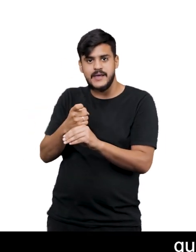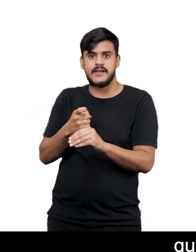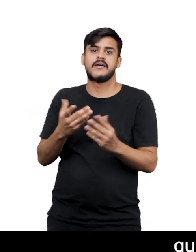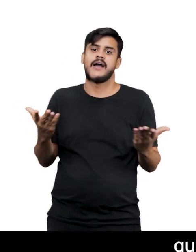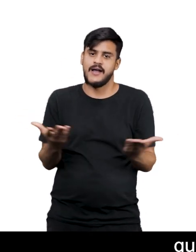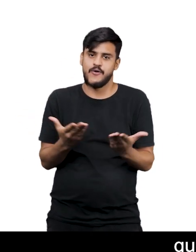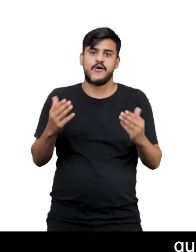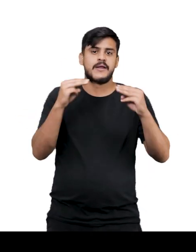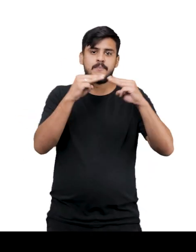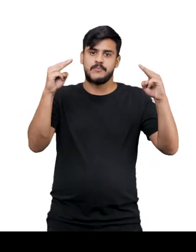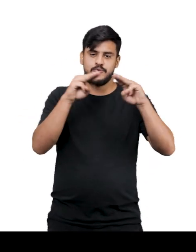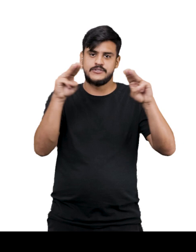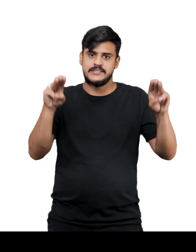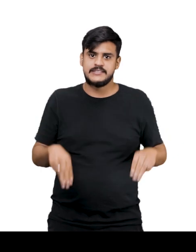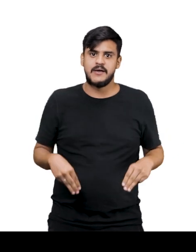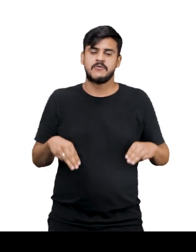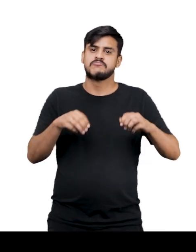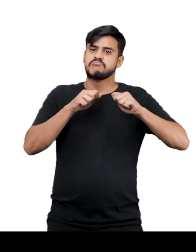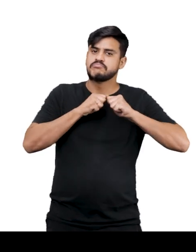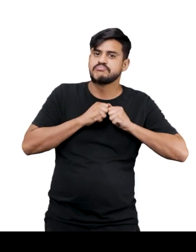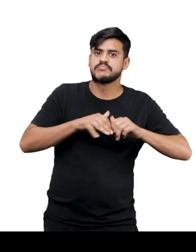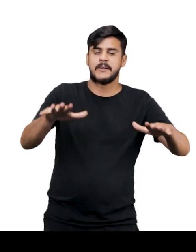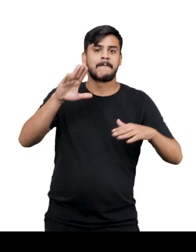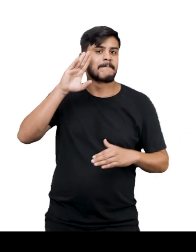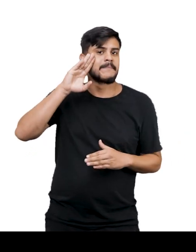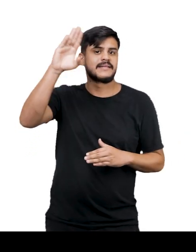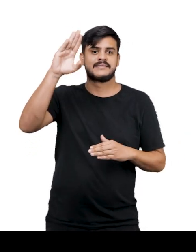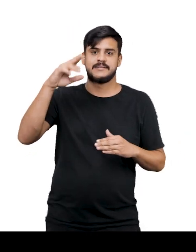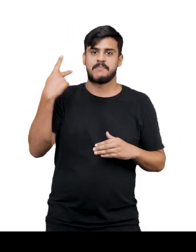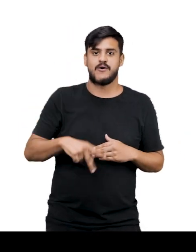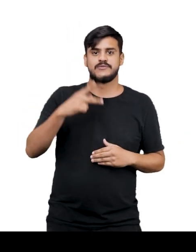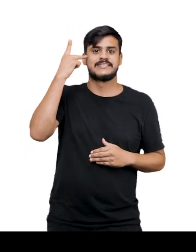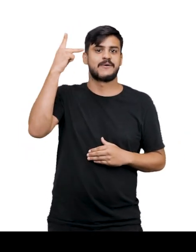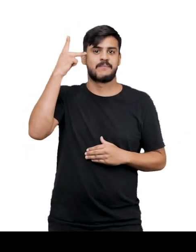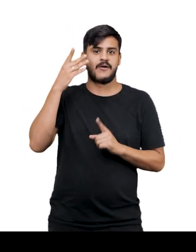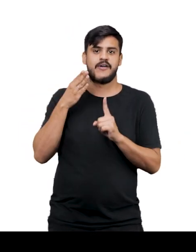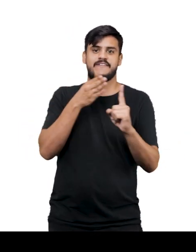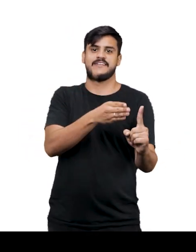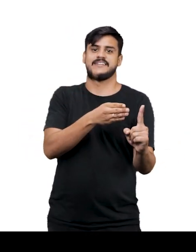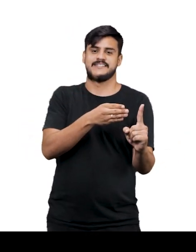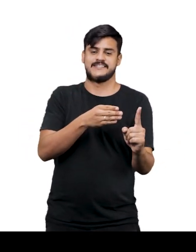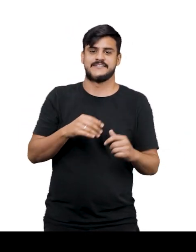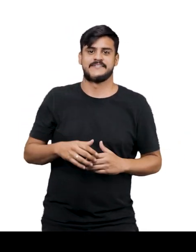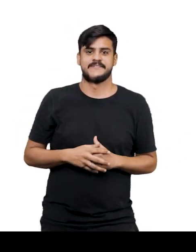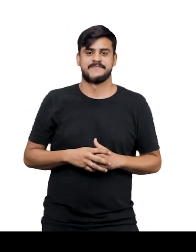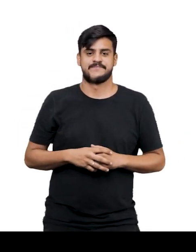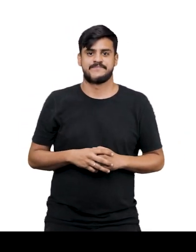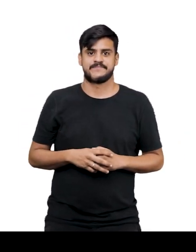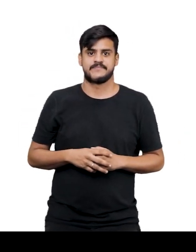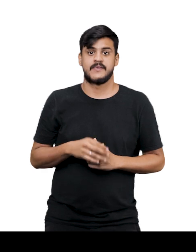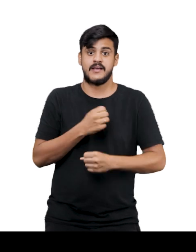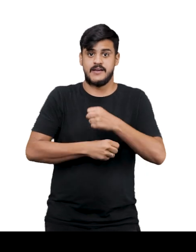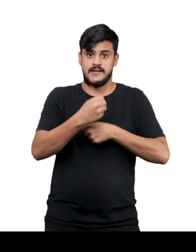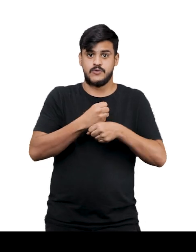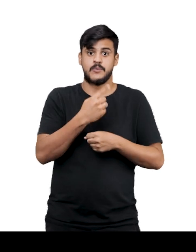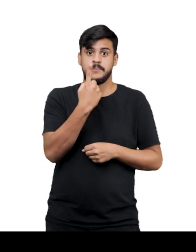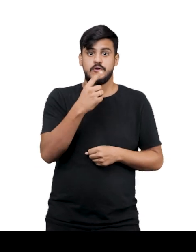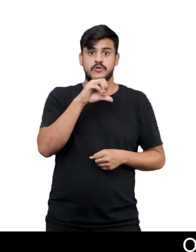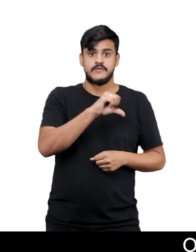para o edifício, lançou a imagem do museu como um dos principais cartões postais da cidade de São